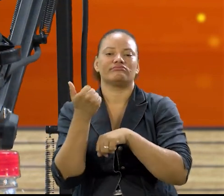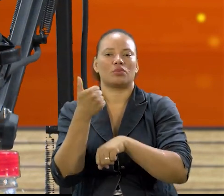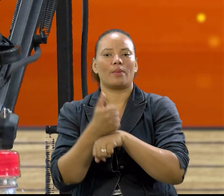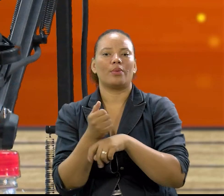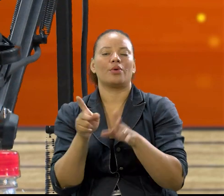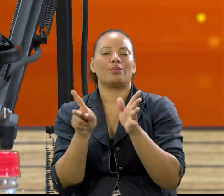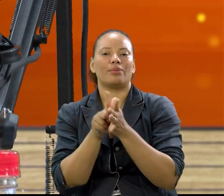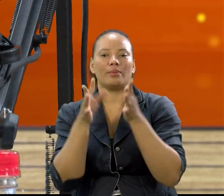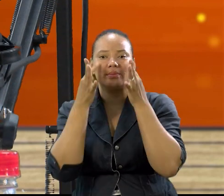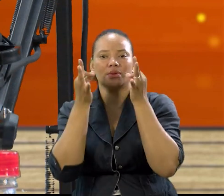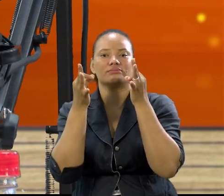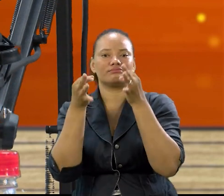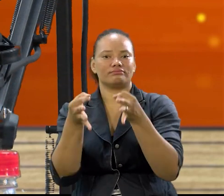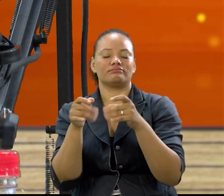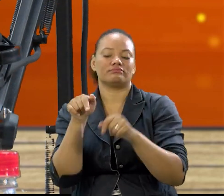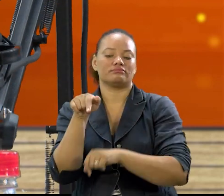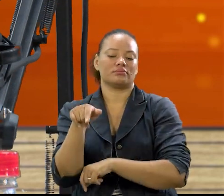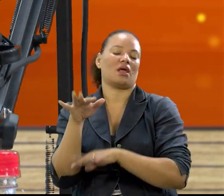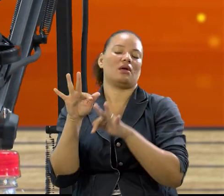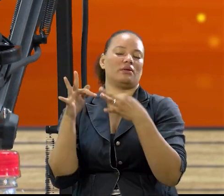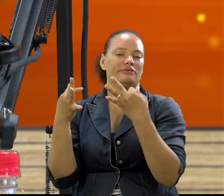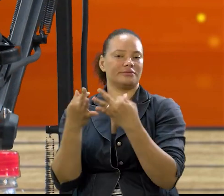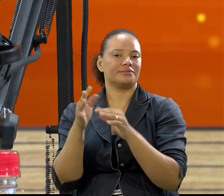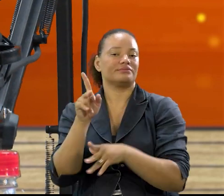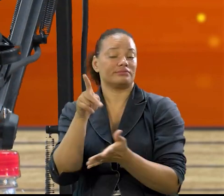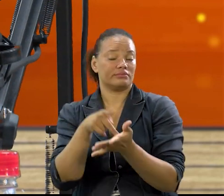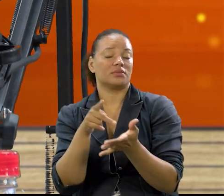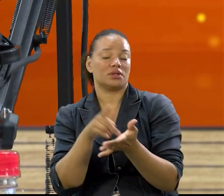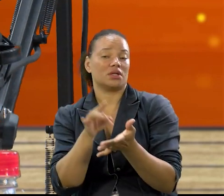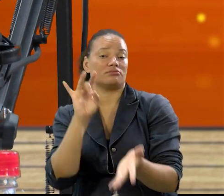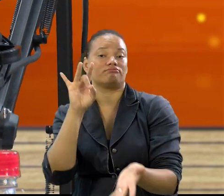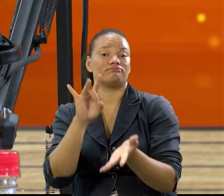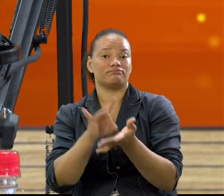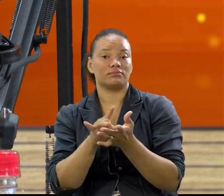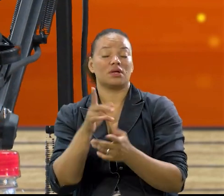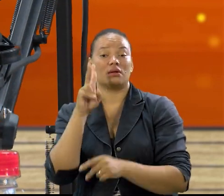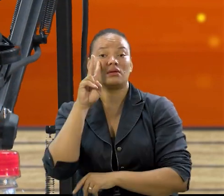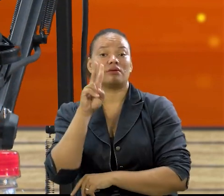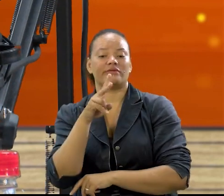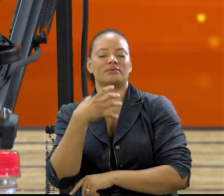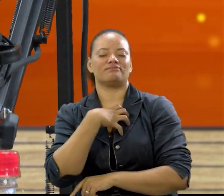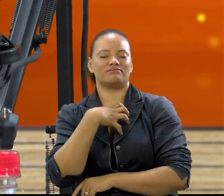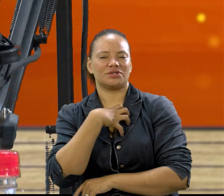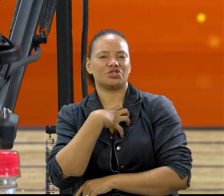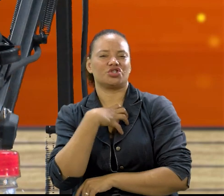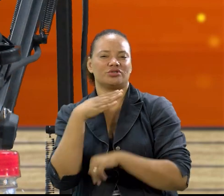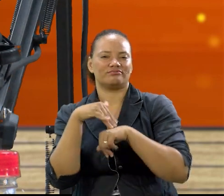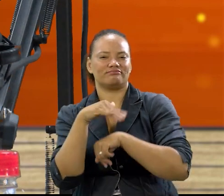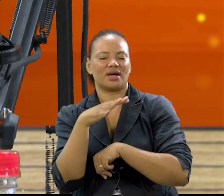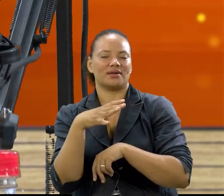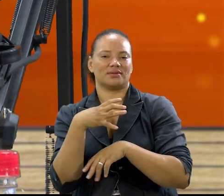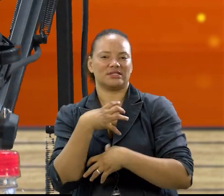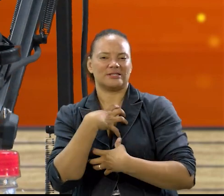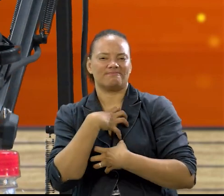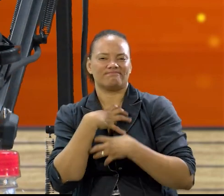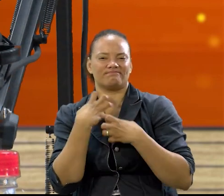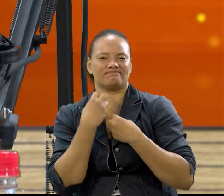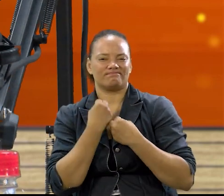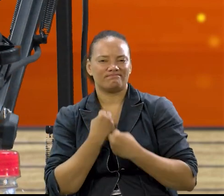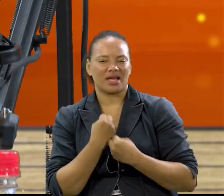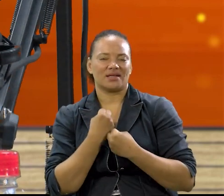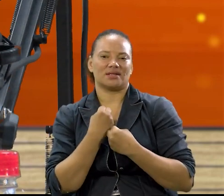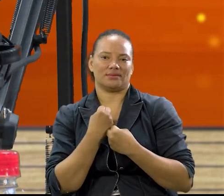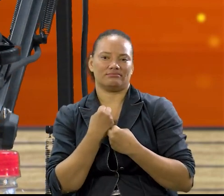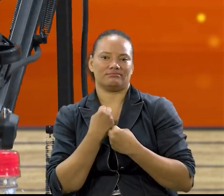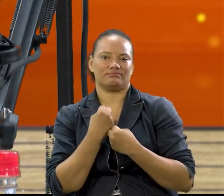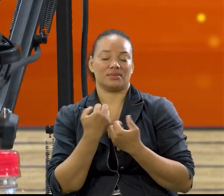essa atenção e acaba tem tem realmente tem casos que realmente que a gente fica né comovido